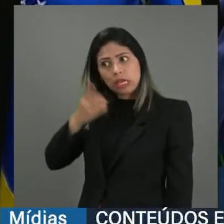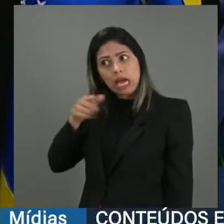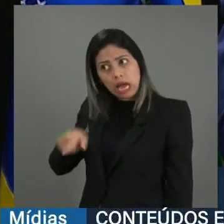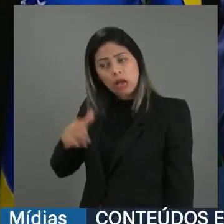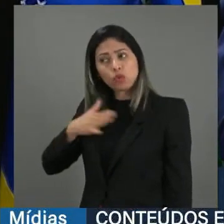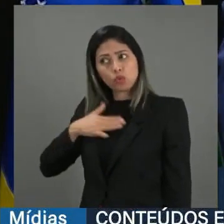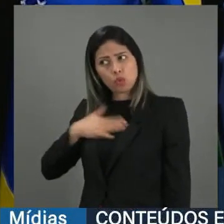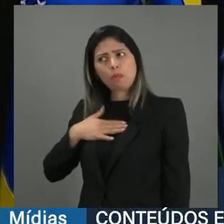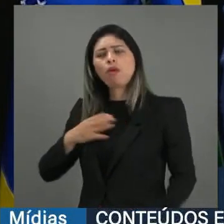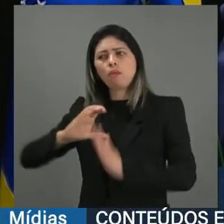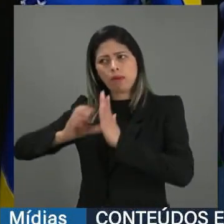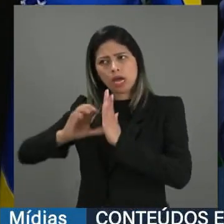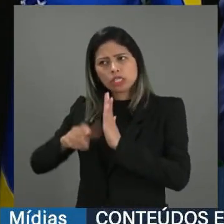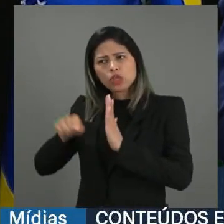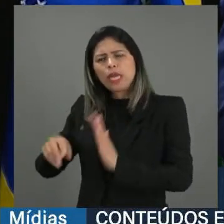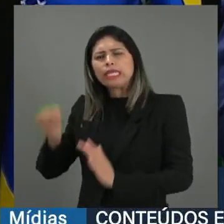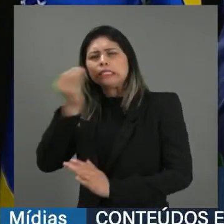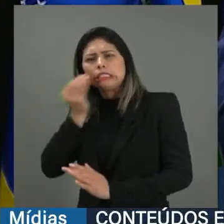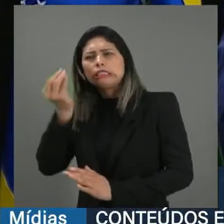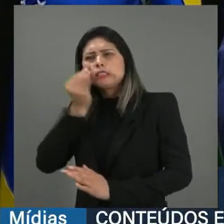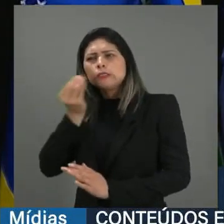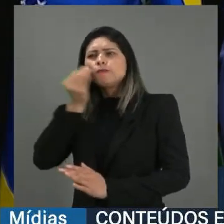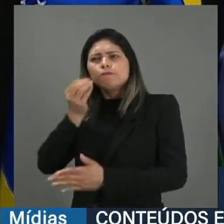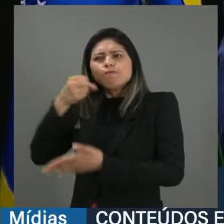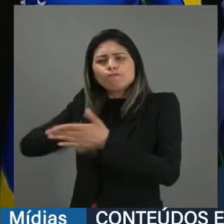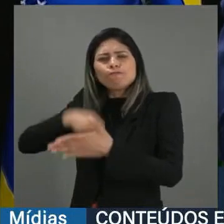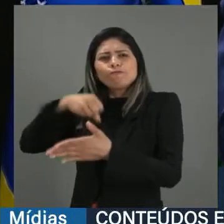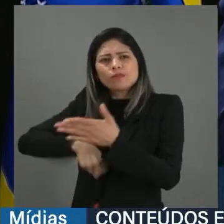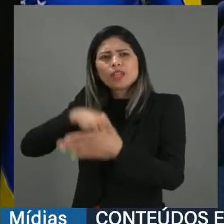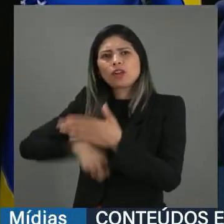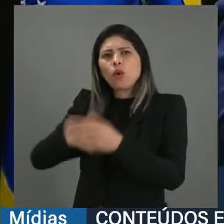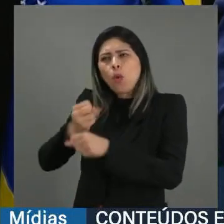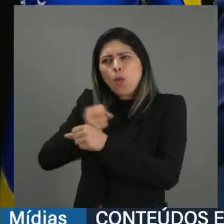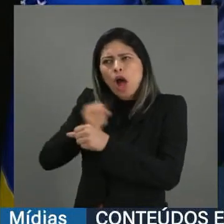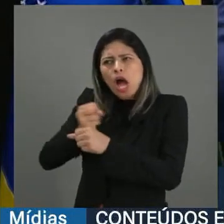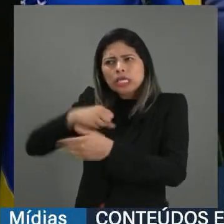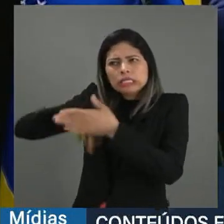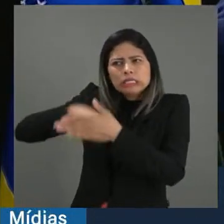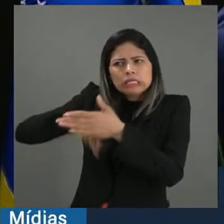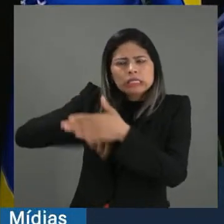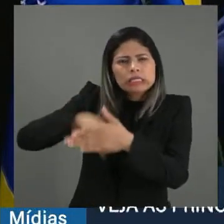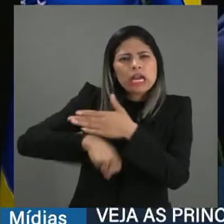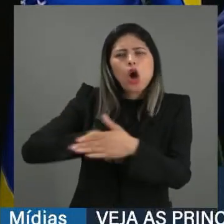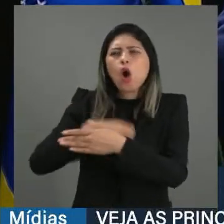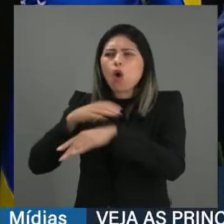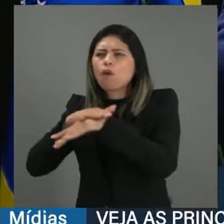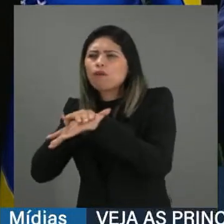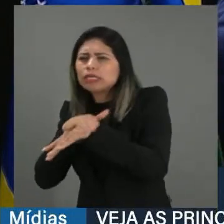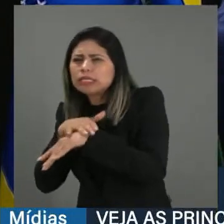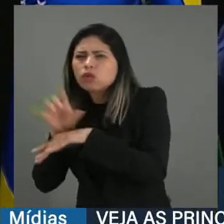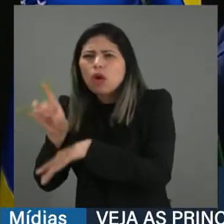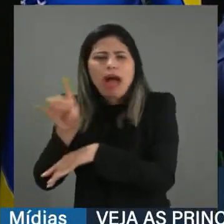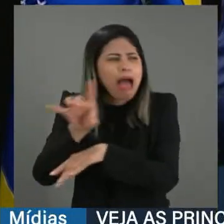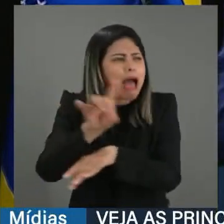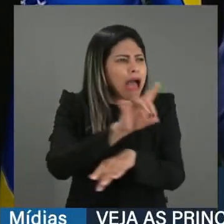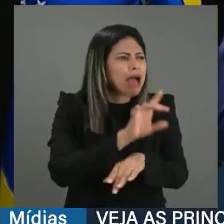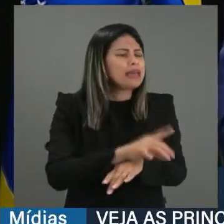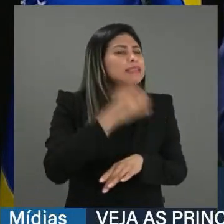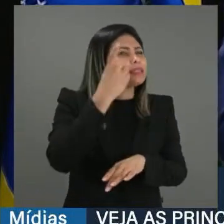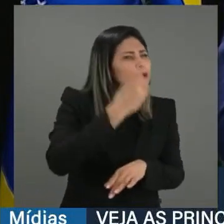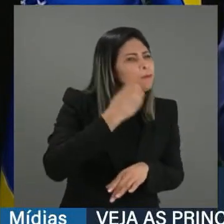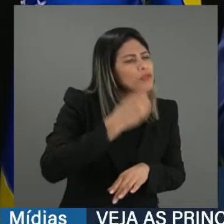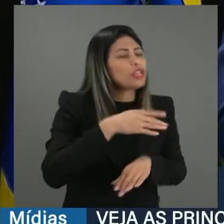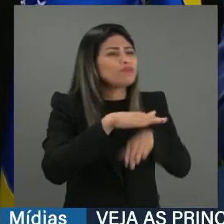estava buscando desde o início do ano, deputado por deputado. Nós, aqui no Senado, fomos acionados para fazer